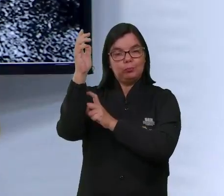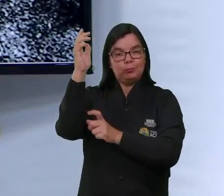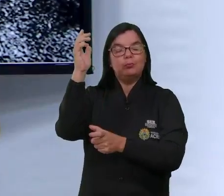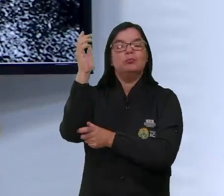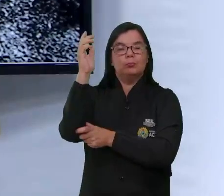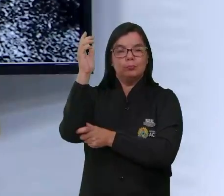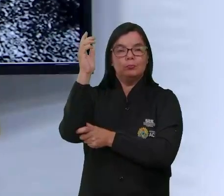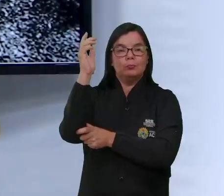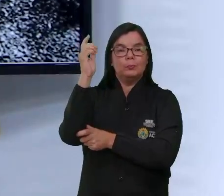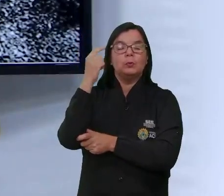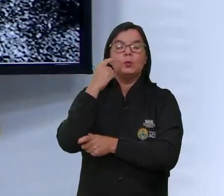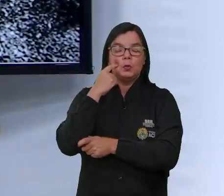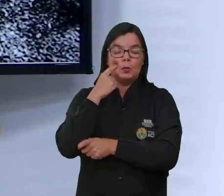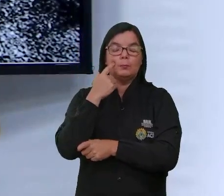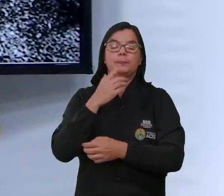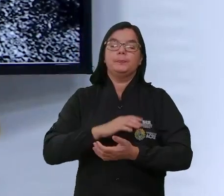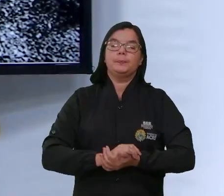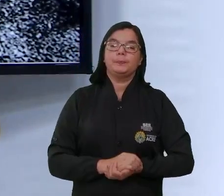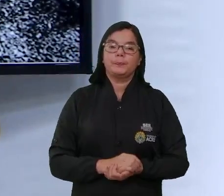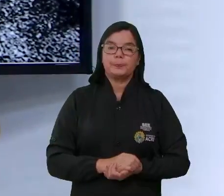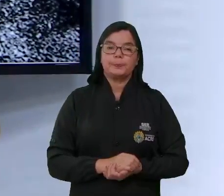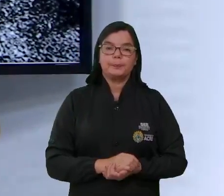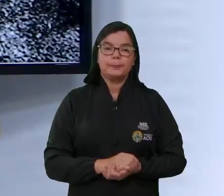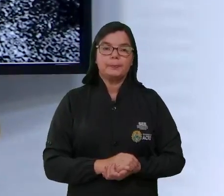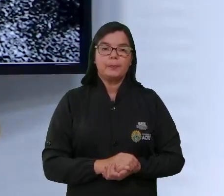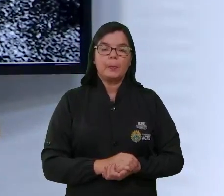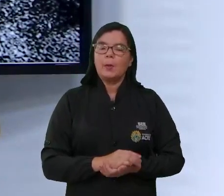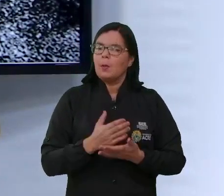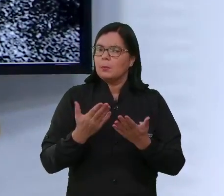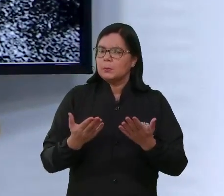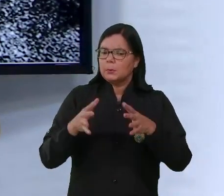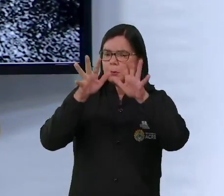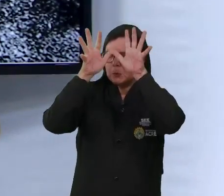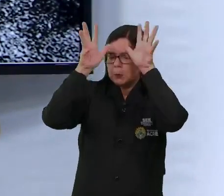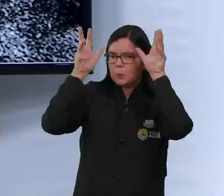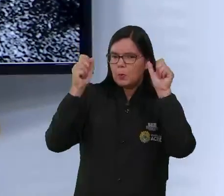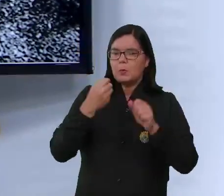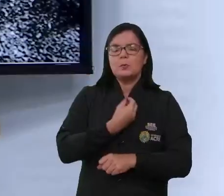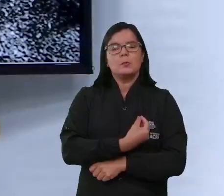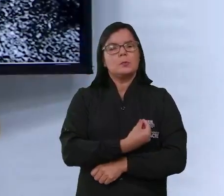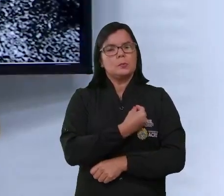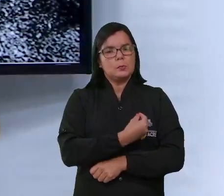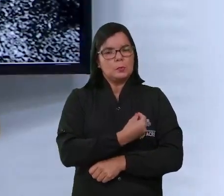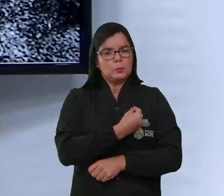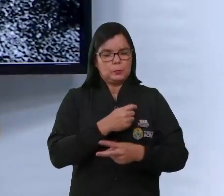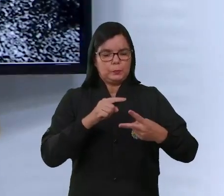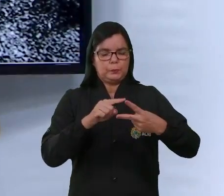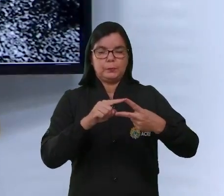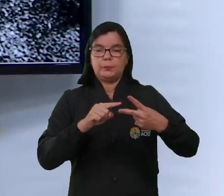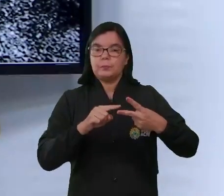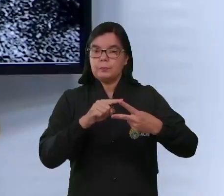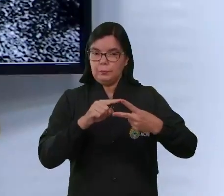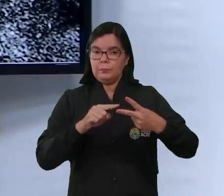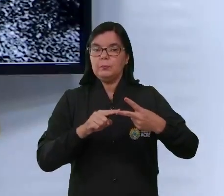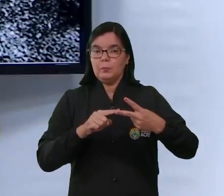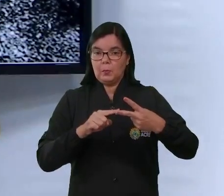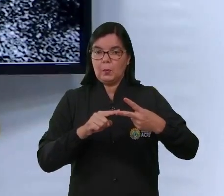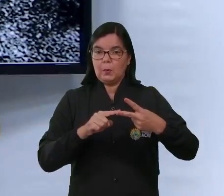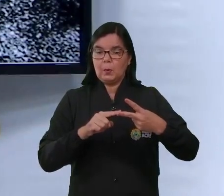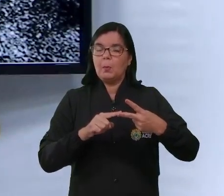com a extração da borracha. Então o Acre ele viveu dois momentos